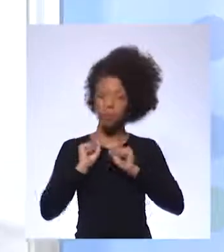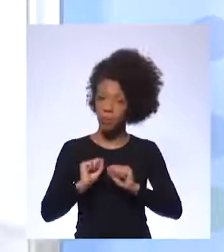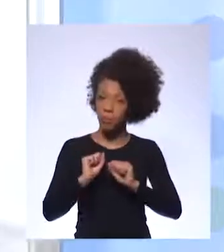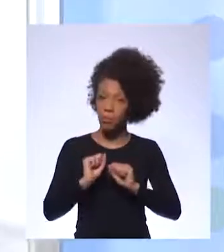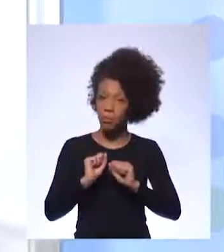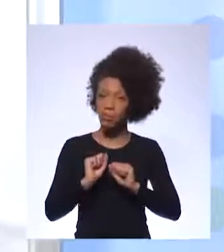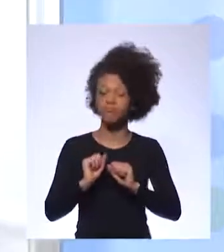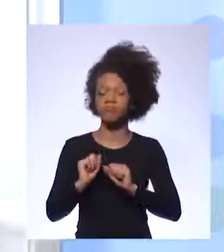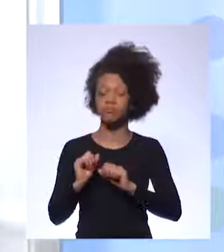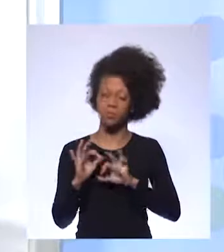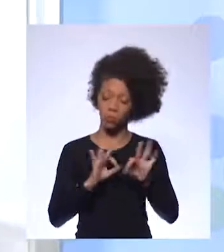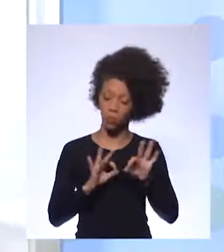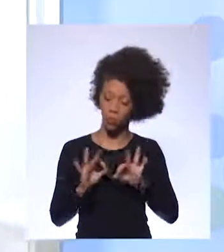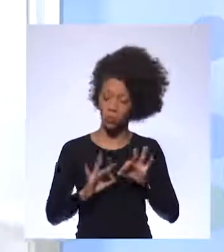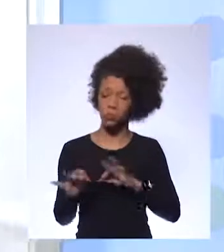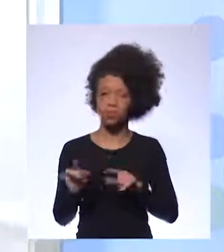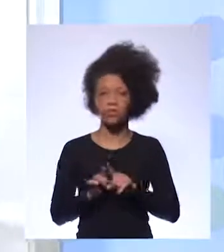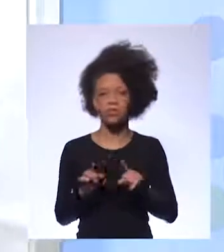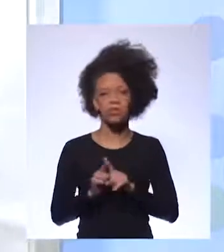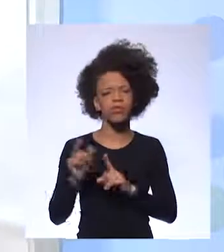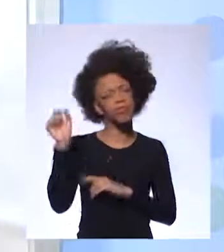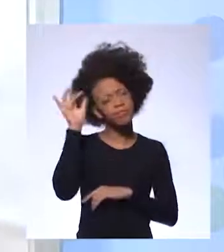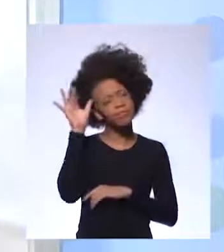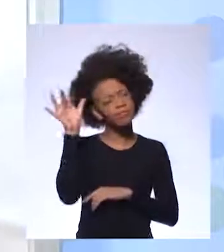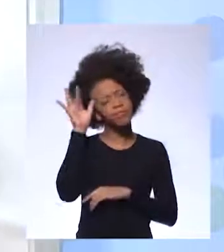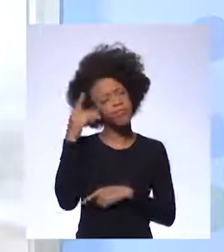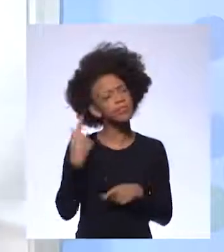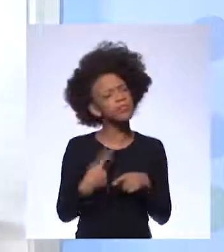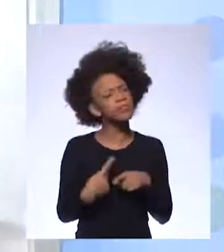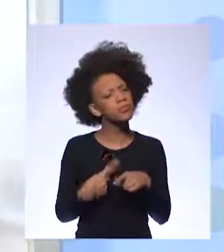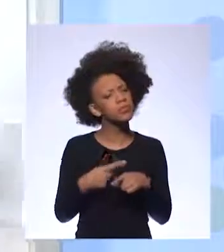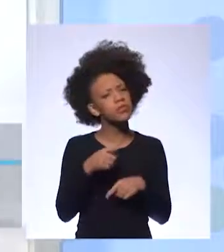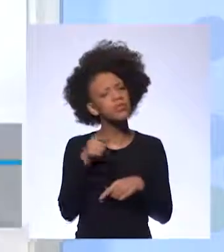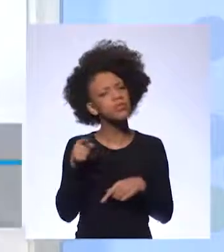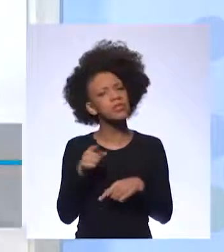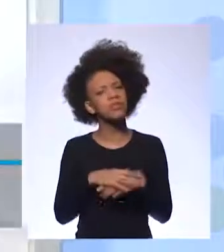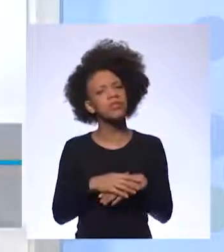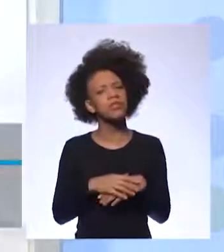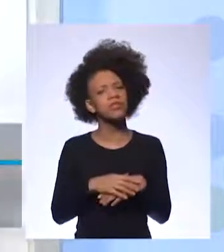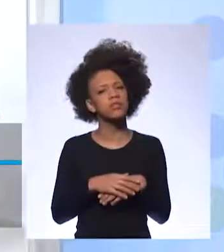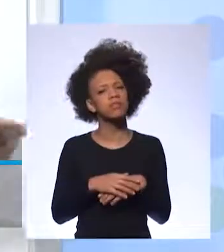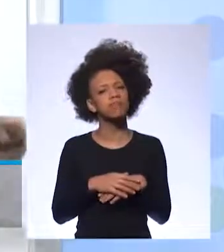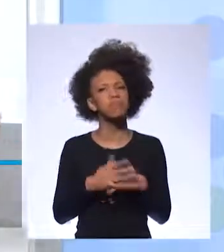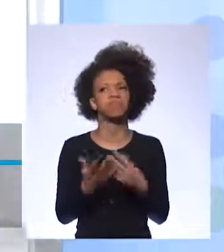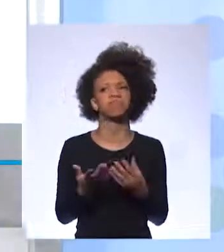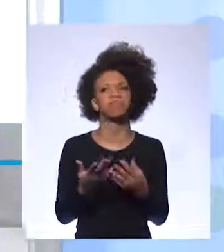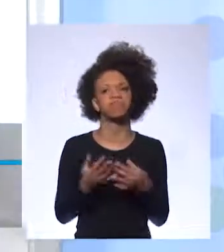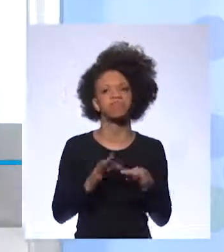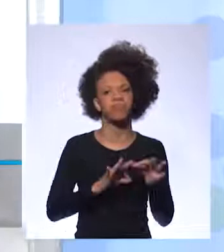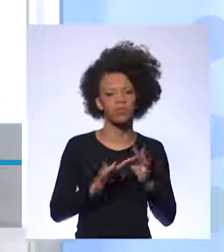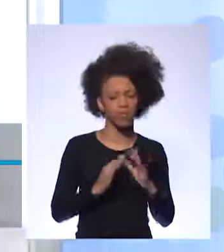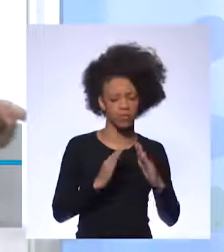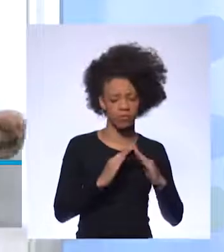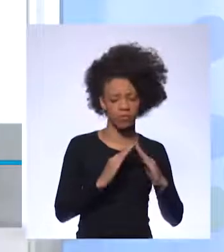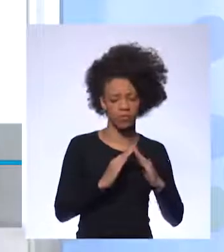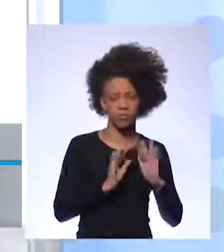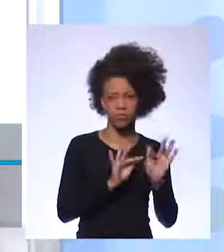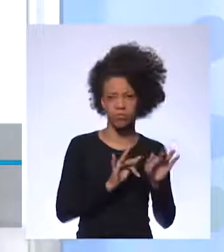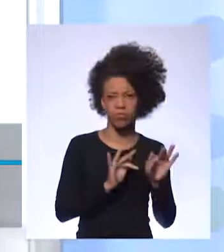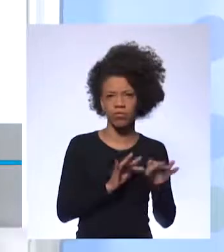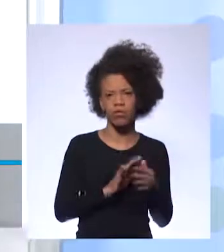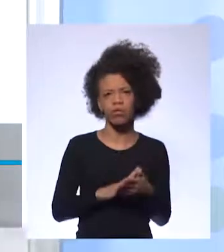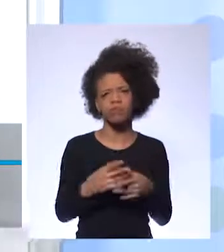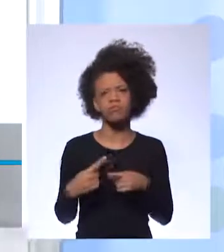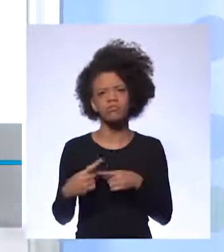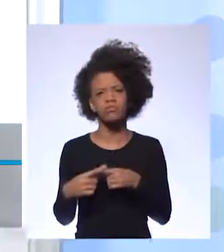vocês constrói o mundo feudal de vocês vão refletindo aí porque que você colocou uma uma casa do senhor feudal Por